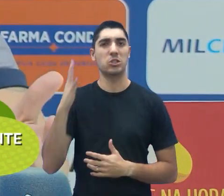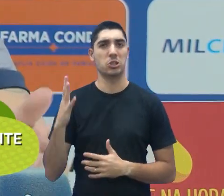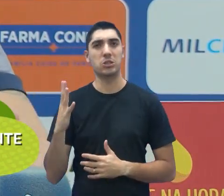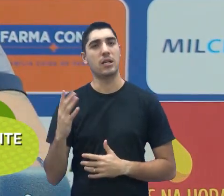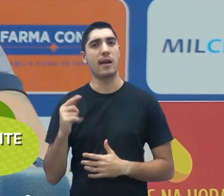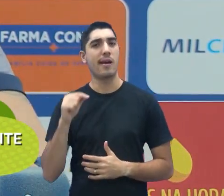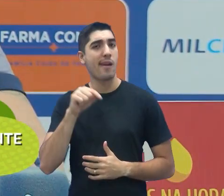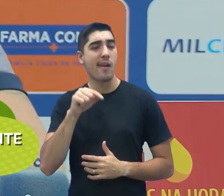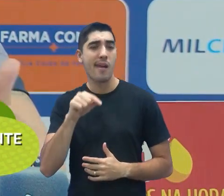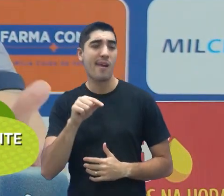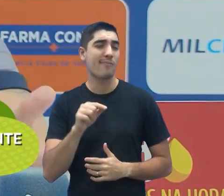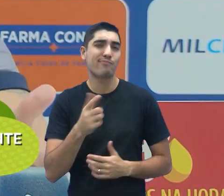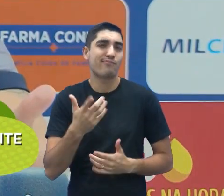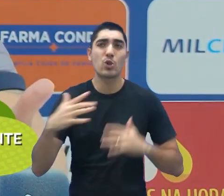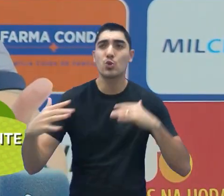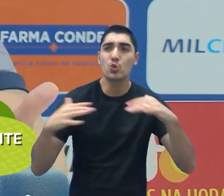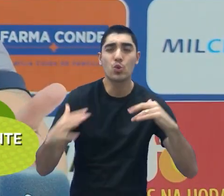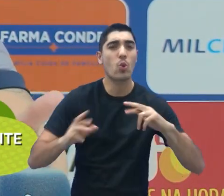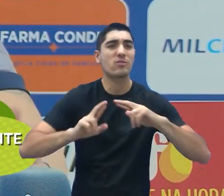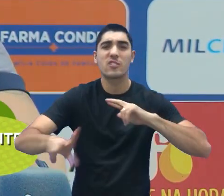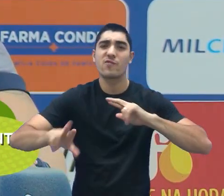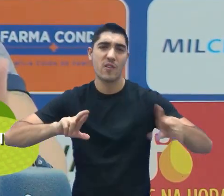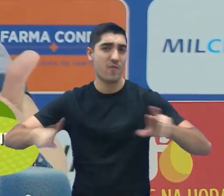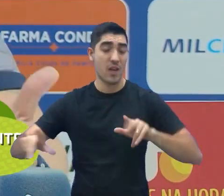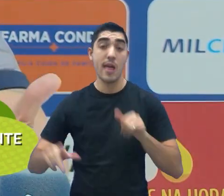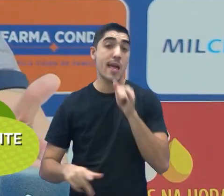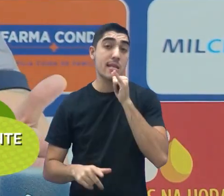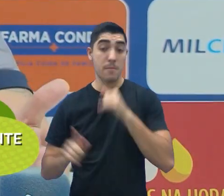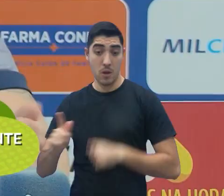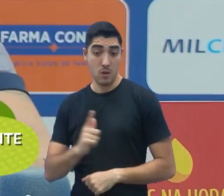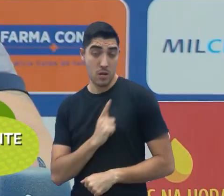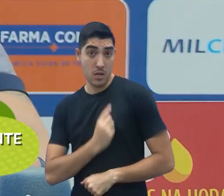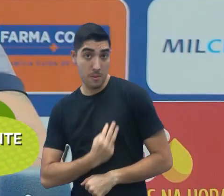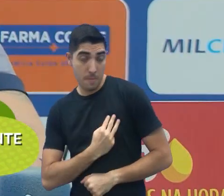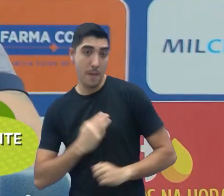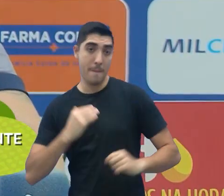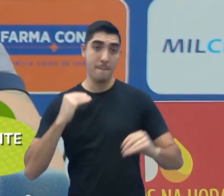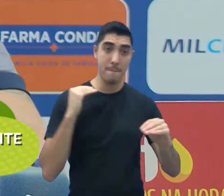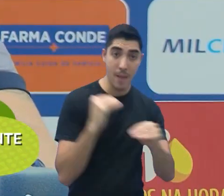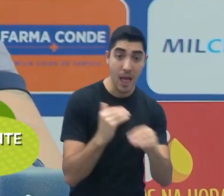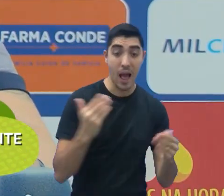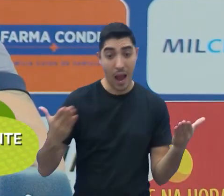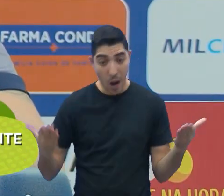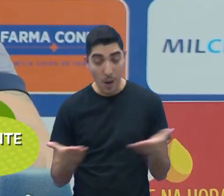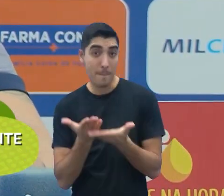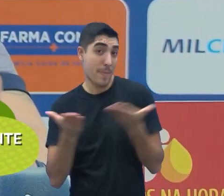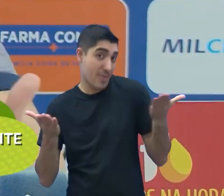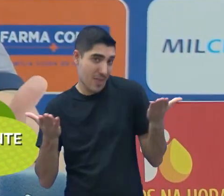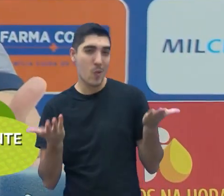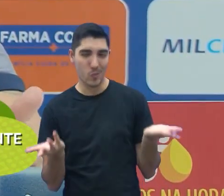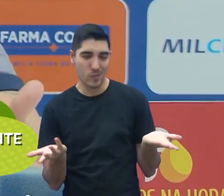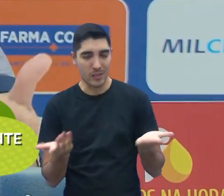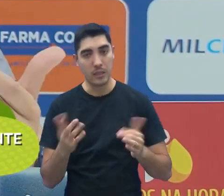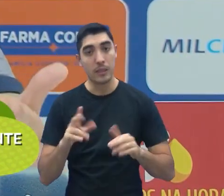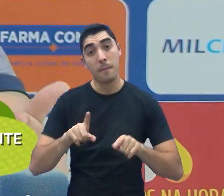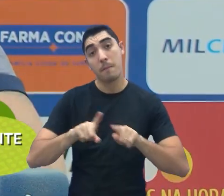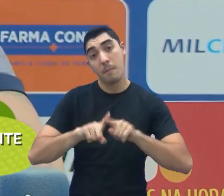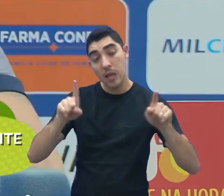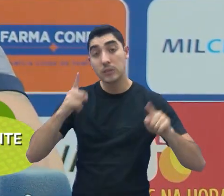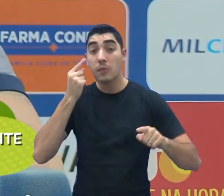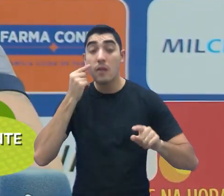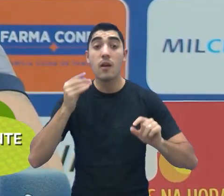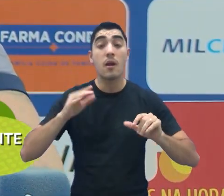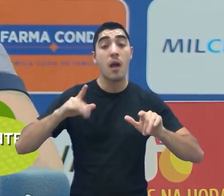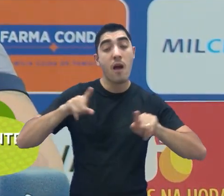outro, cada jogo é um cenário. O Juventus vem de um empate e uma derrota, uma equipe que vai precisar de ponto aqui também. Então a gente vai tentar avaliar bem nesse pouco tempo que a gente tem, recuperar